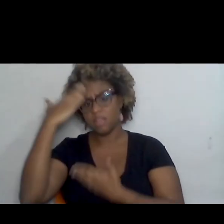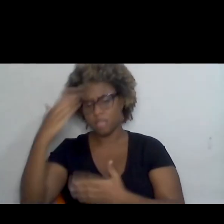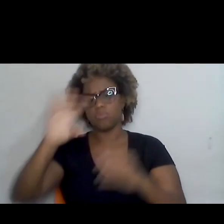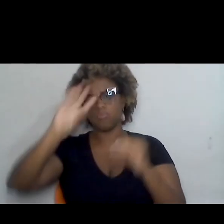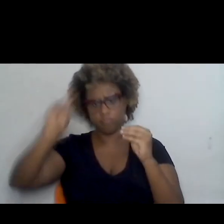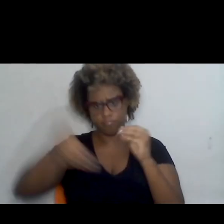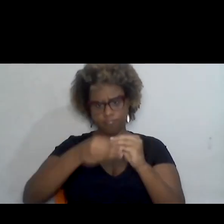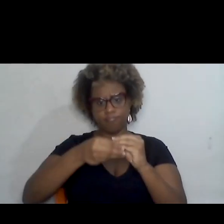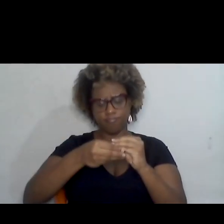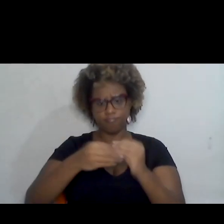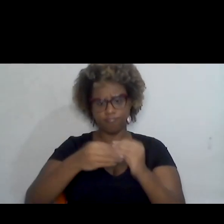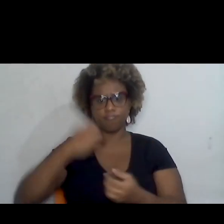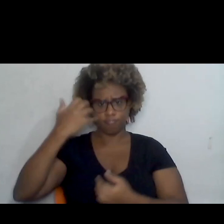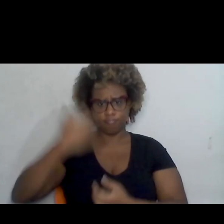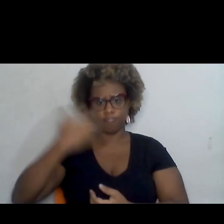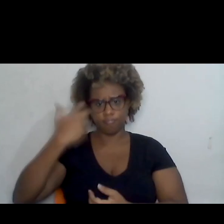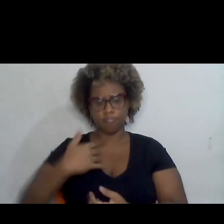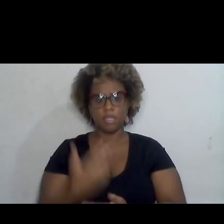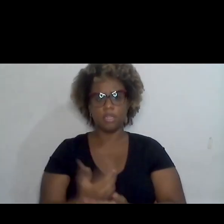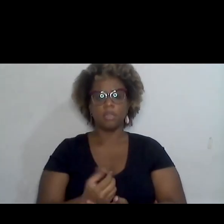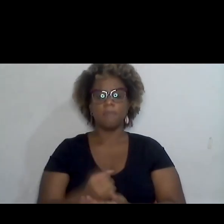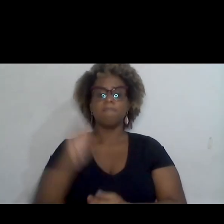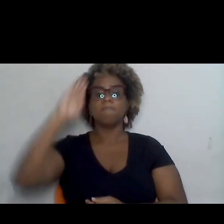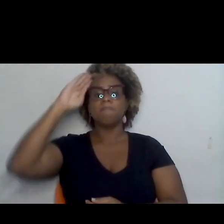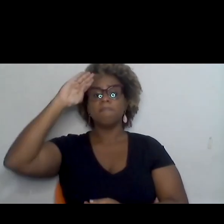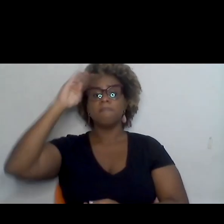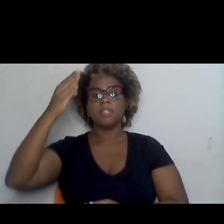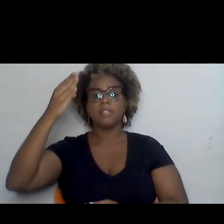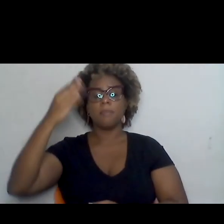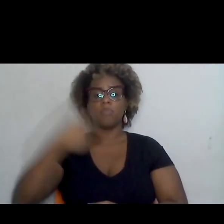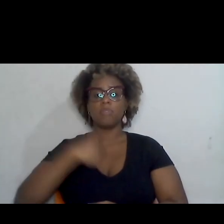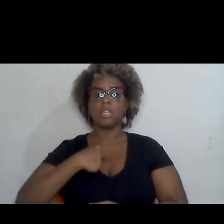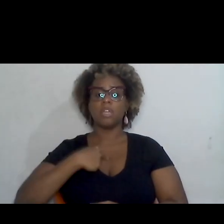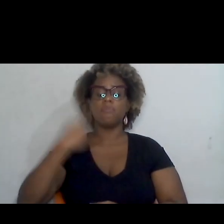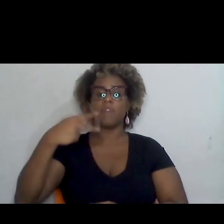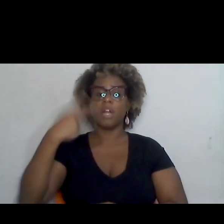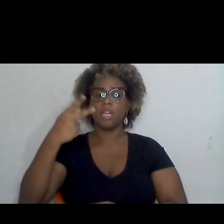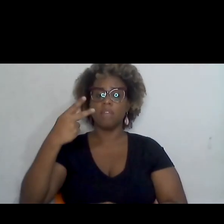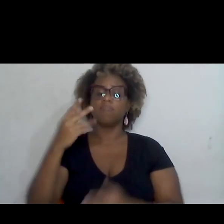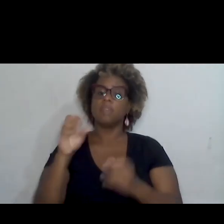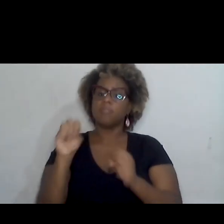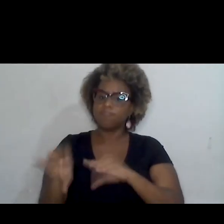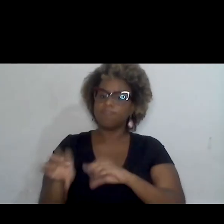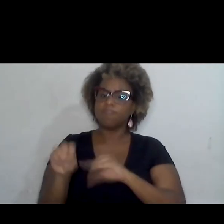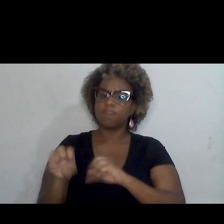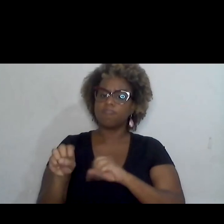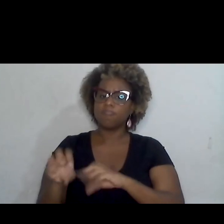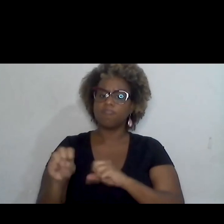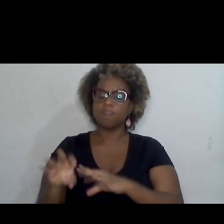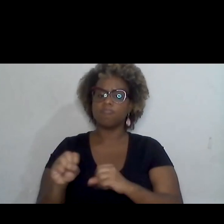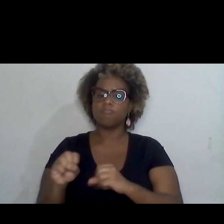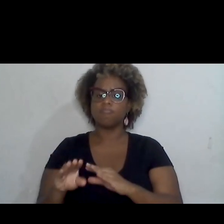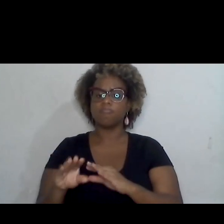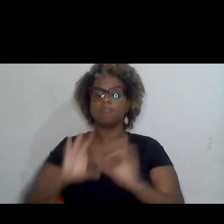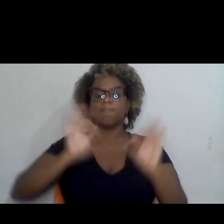das principais transversalidades, como eu já tinha falado anteriormente, é com a educação. Nós estamos numa elaboração de um plano muito conjunto